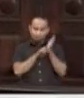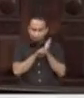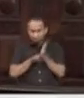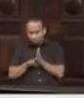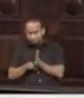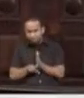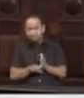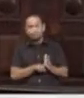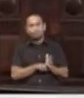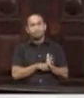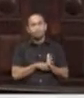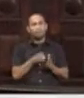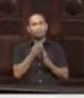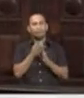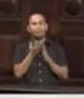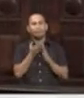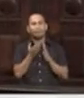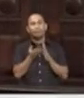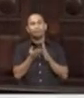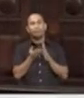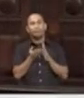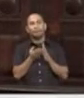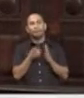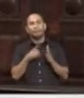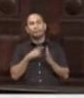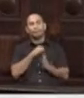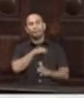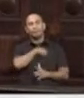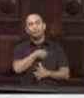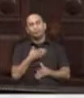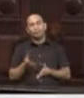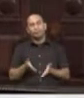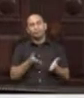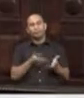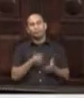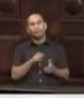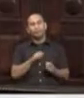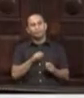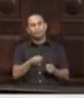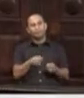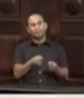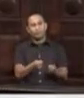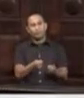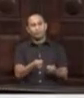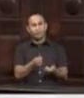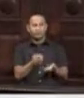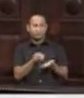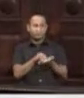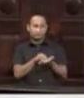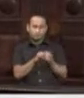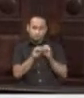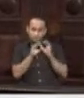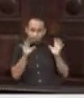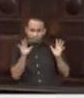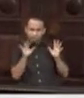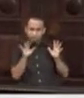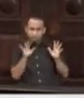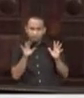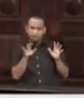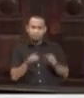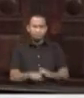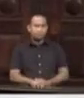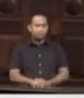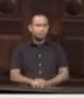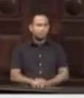uma parcela desses incentivos fiscais dados sem critérios transparentes,